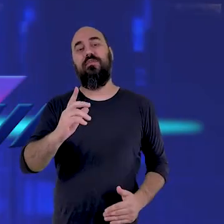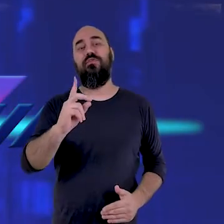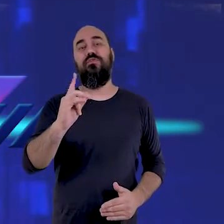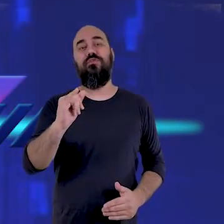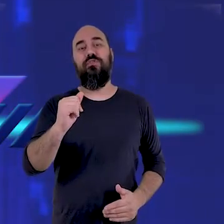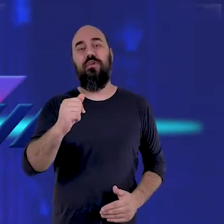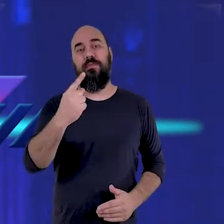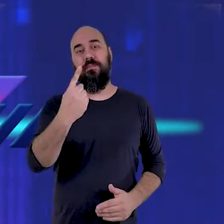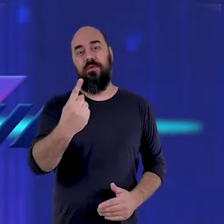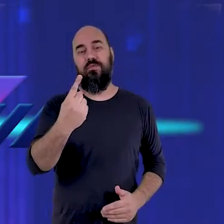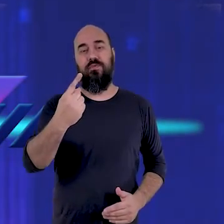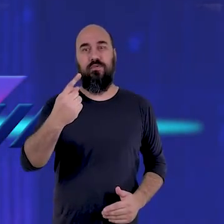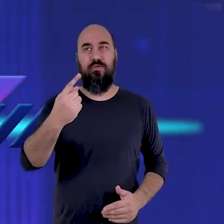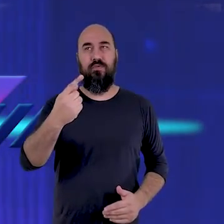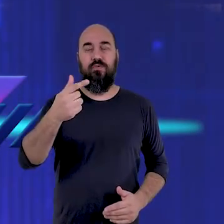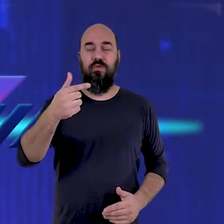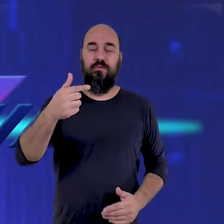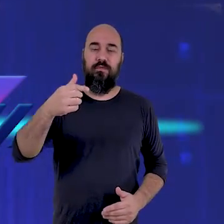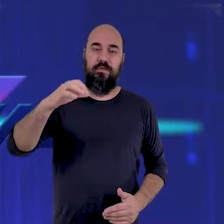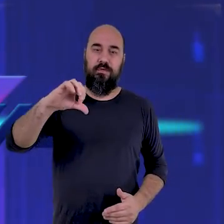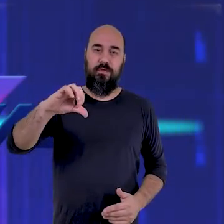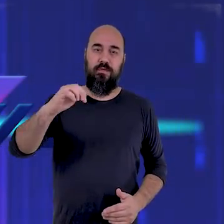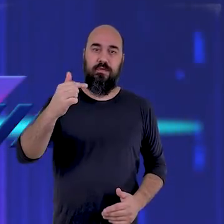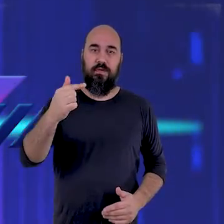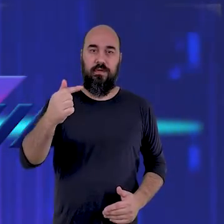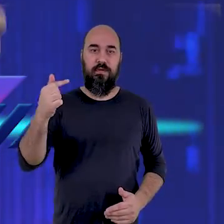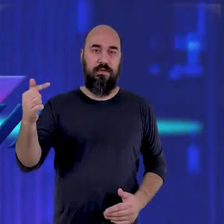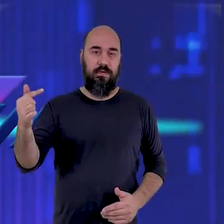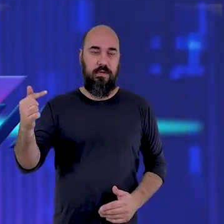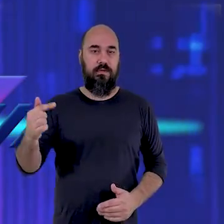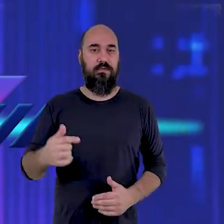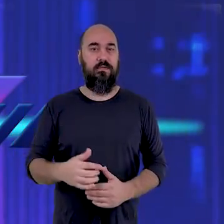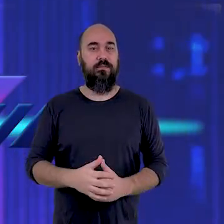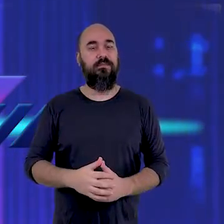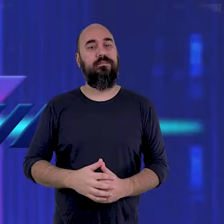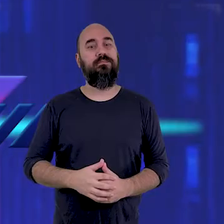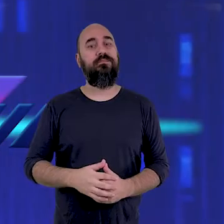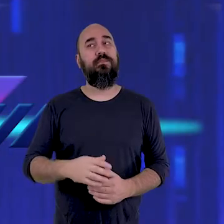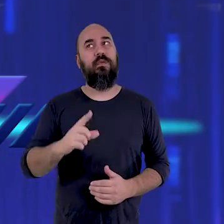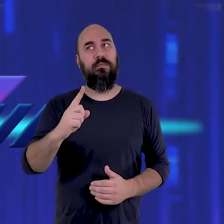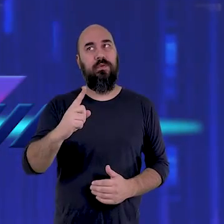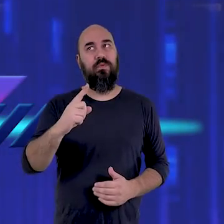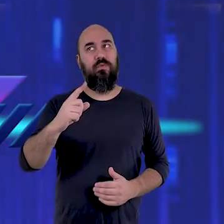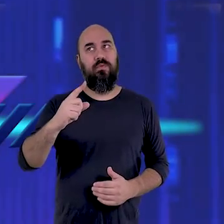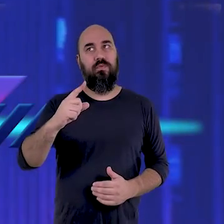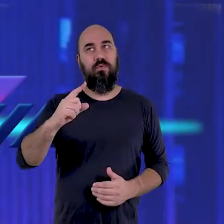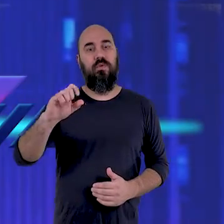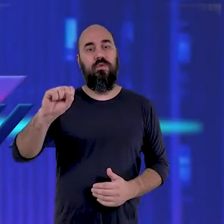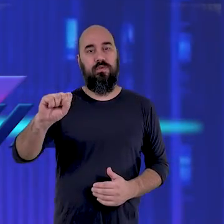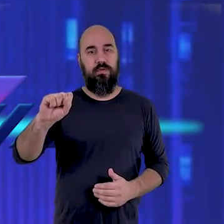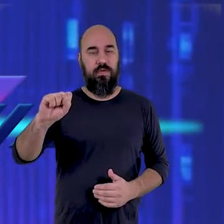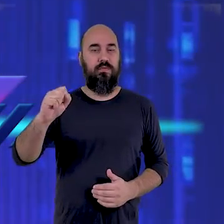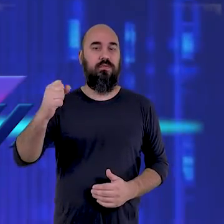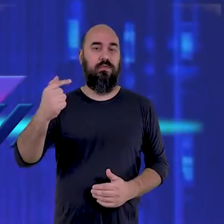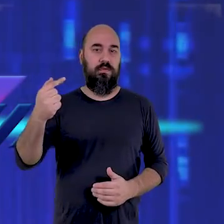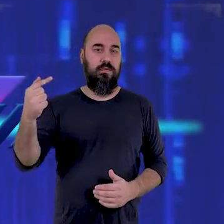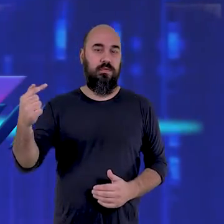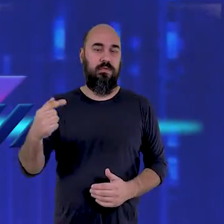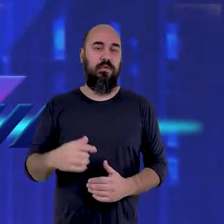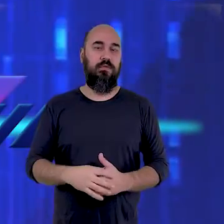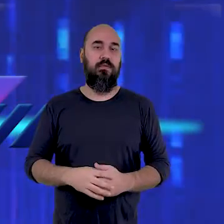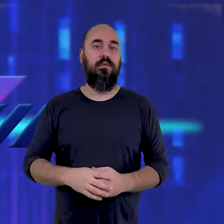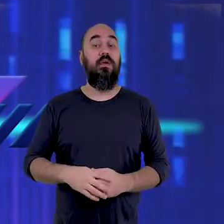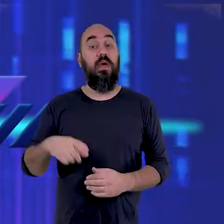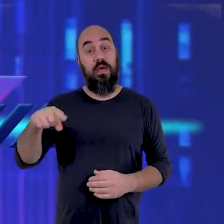de 1797, quando o governo francês anulou o decreto e outra vez se permitiu